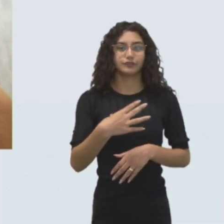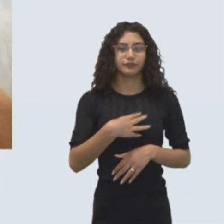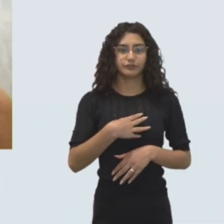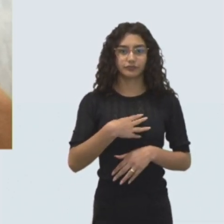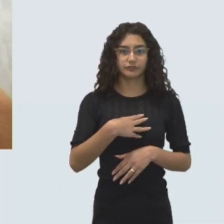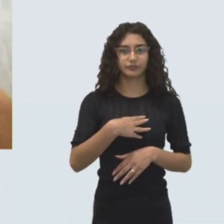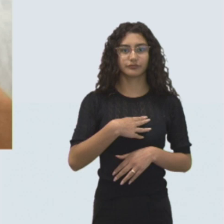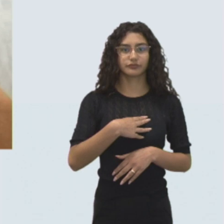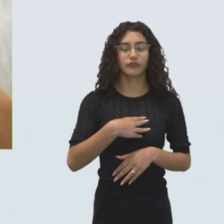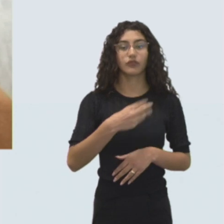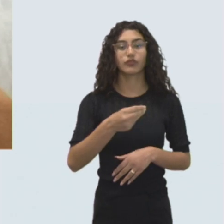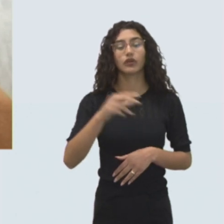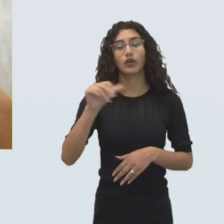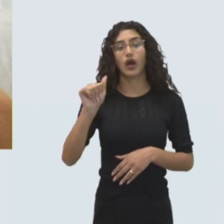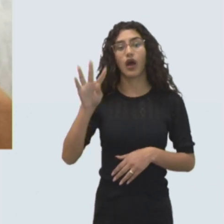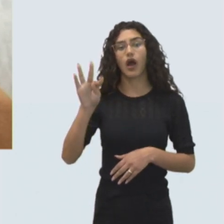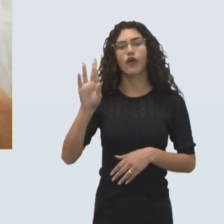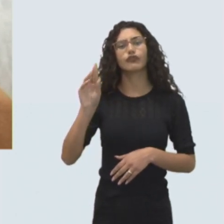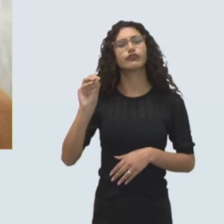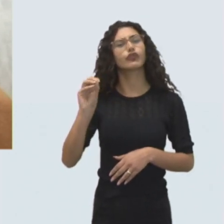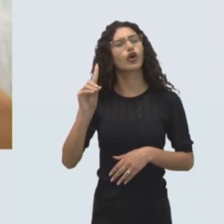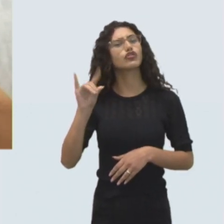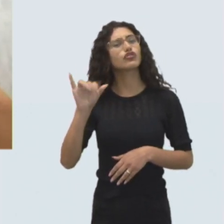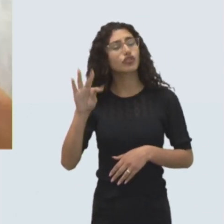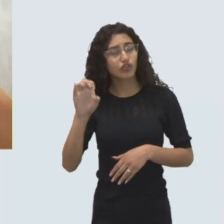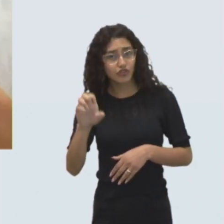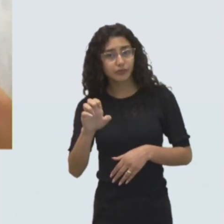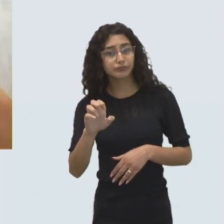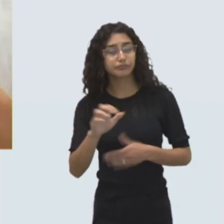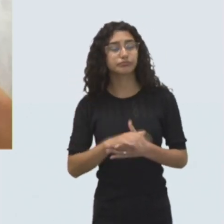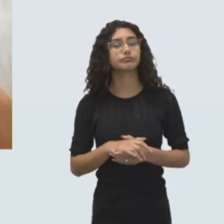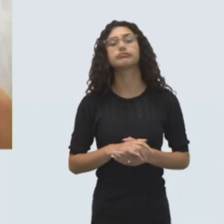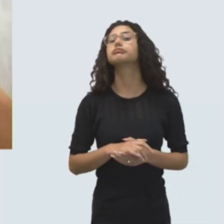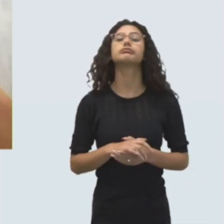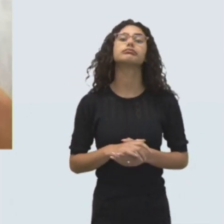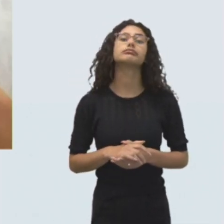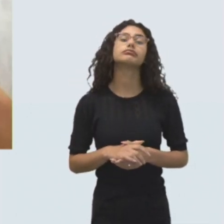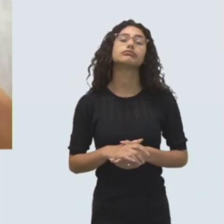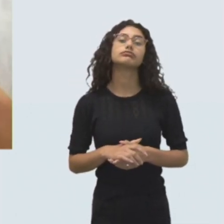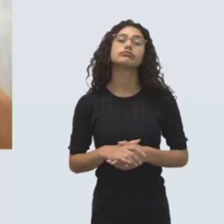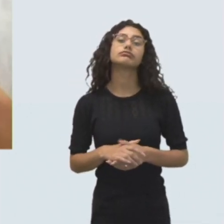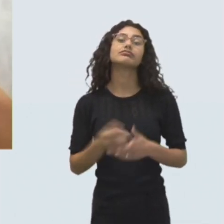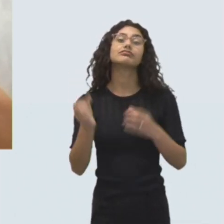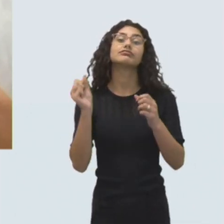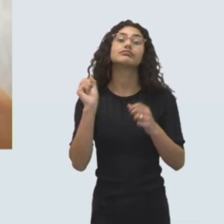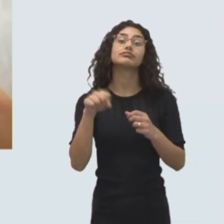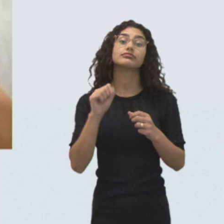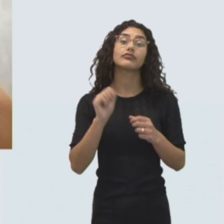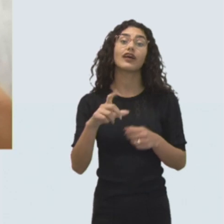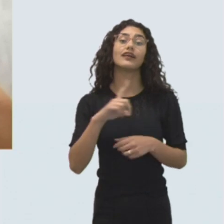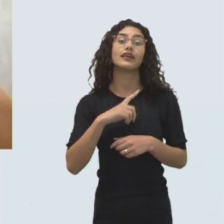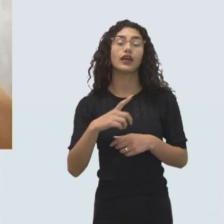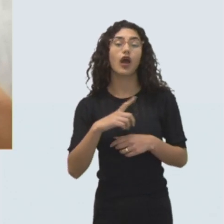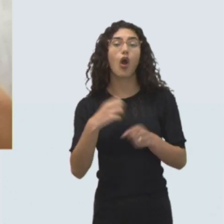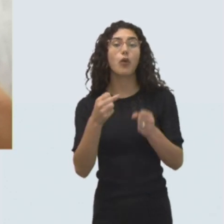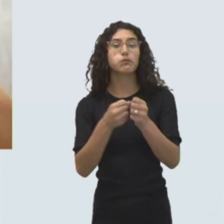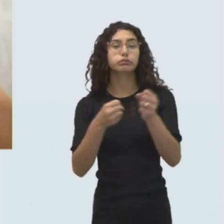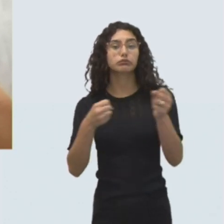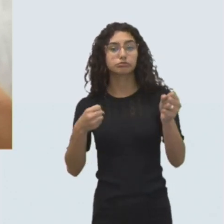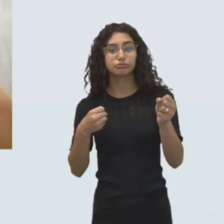da beleza, do desejo, né? Não é à toa que o Eros solta aquelas flechinhas que deixa todo